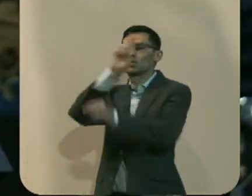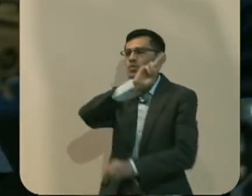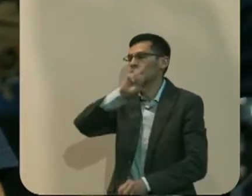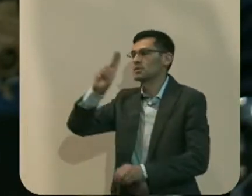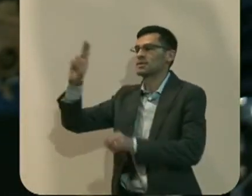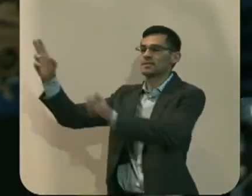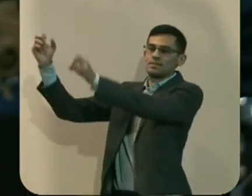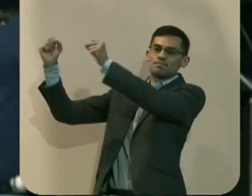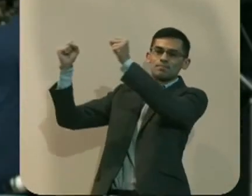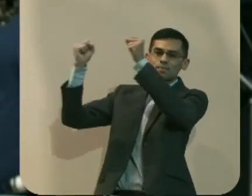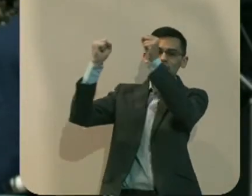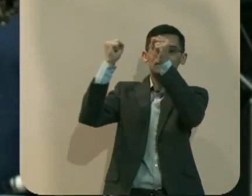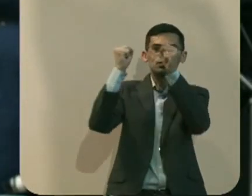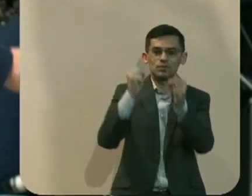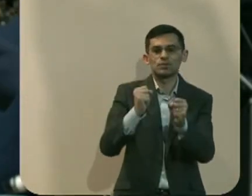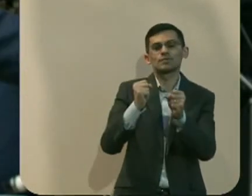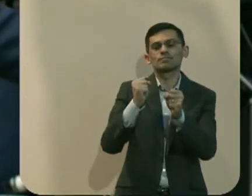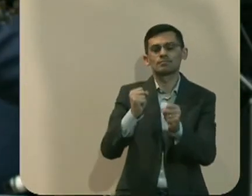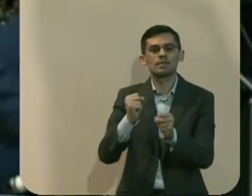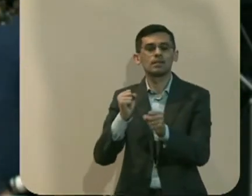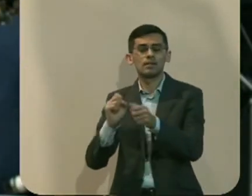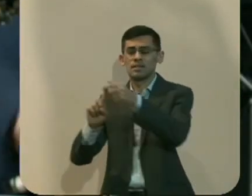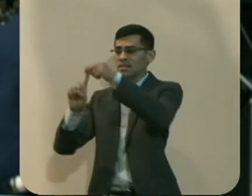o nome de Jesus.